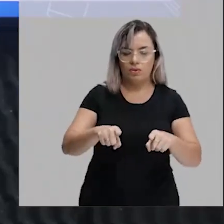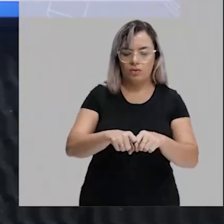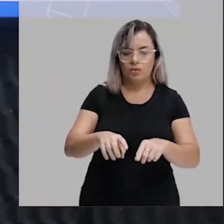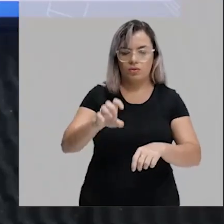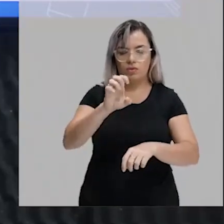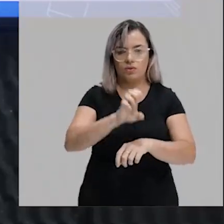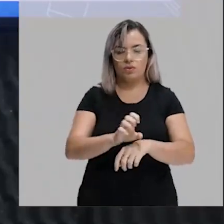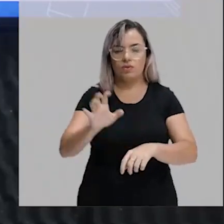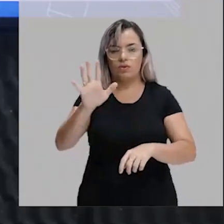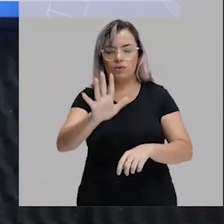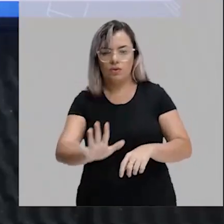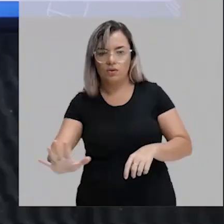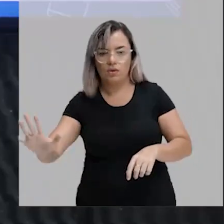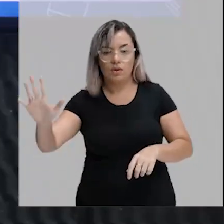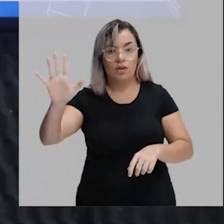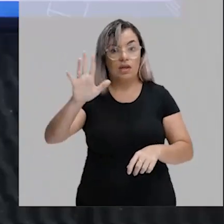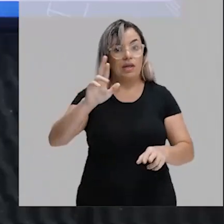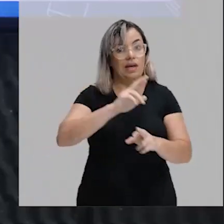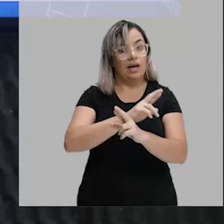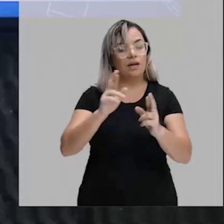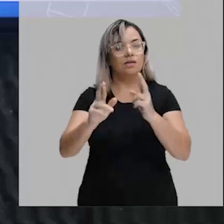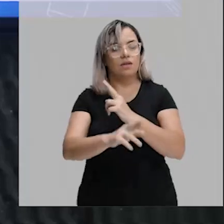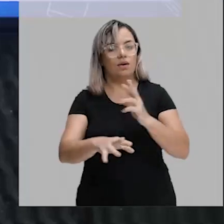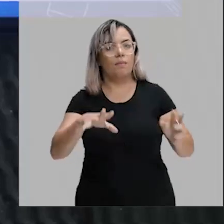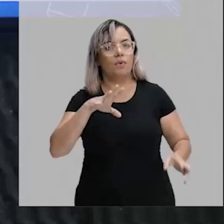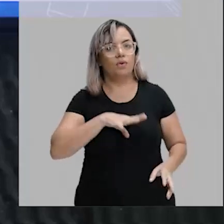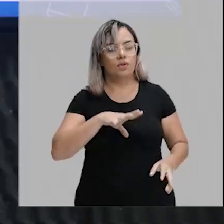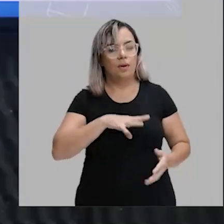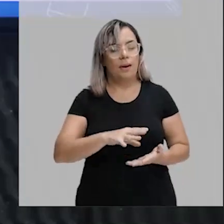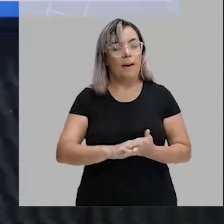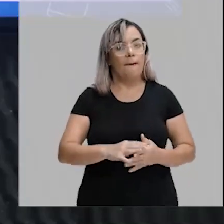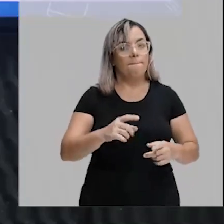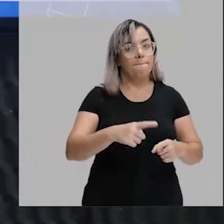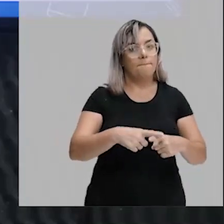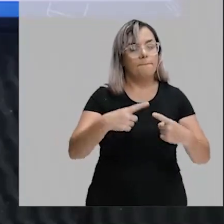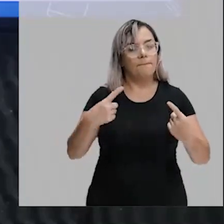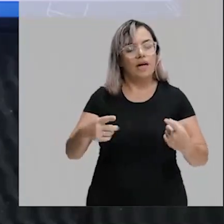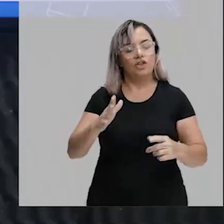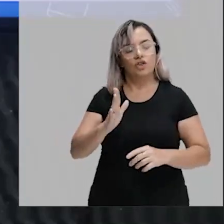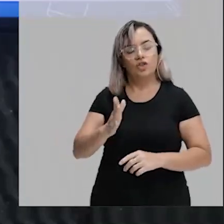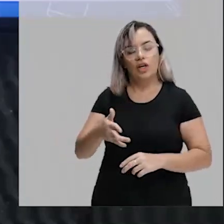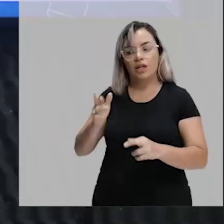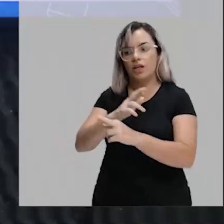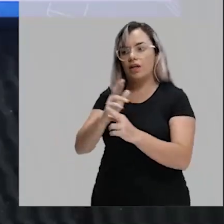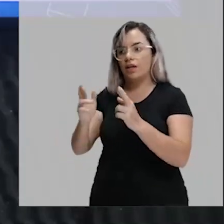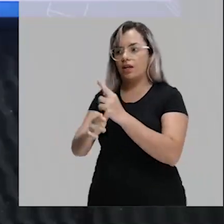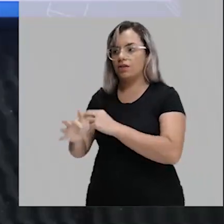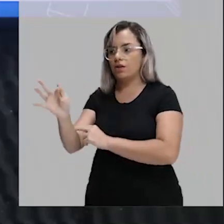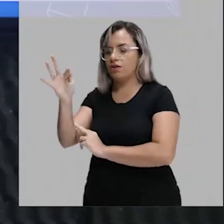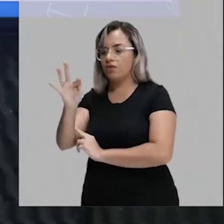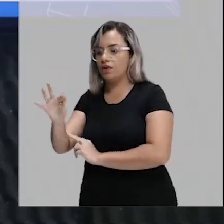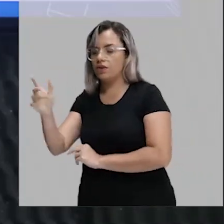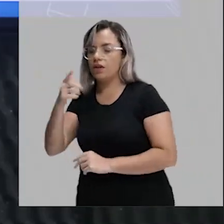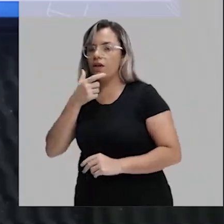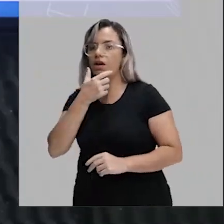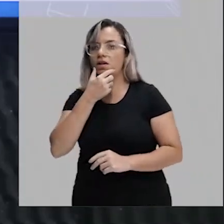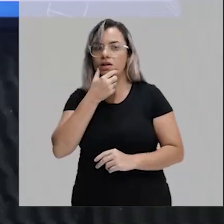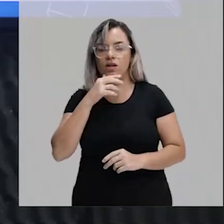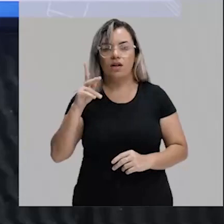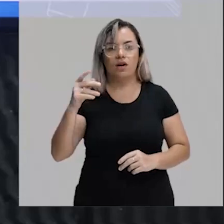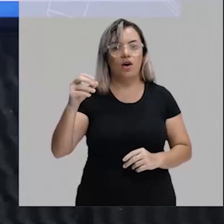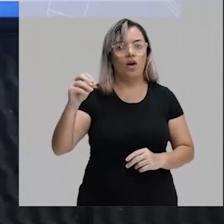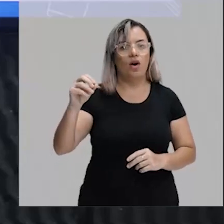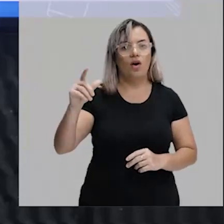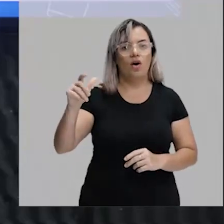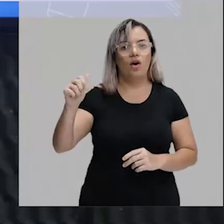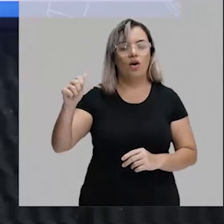Nacional em relação a Portugal. Mas em relação à França, à Inglaterra, à Holanda, ela acabou se